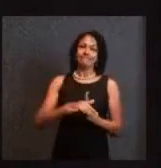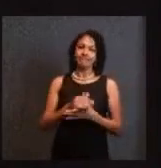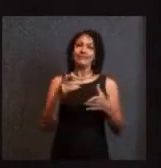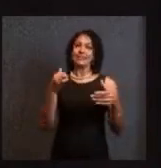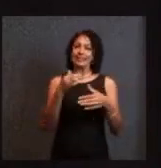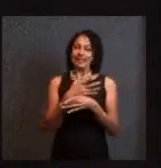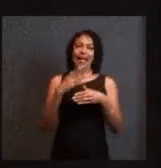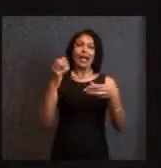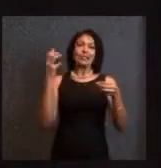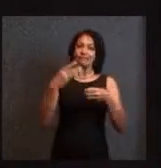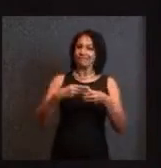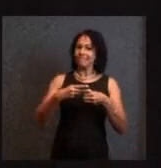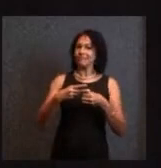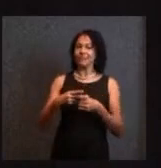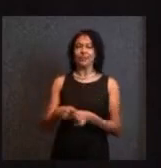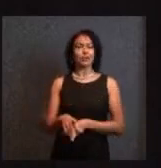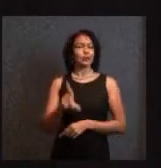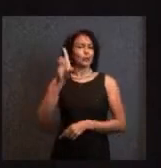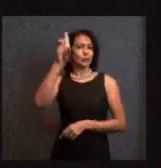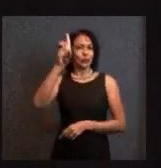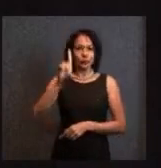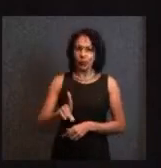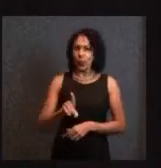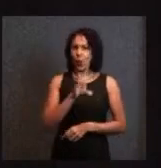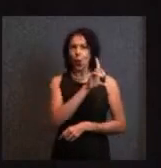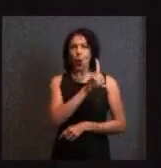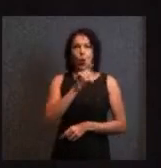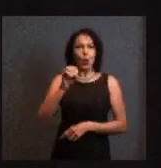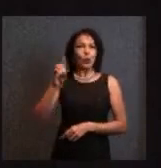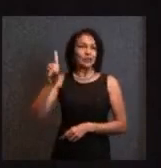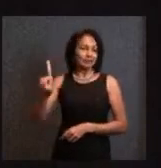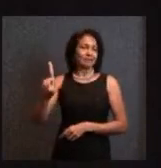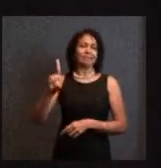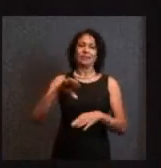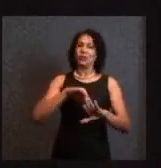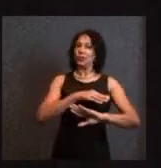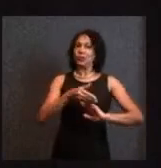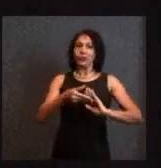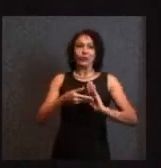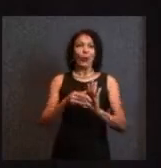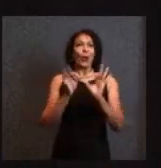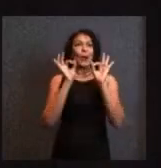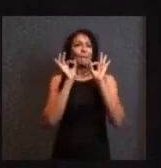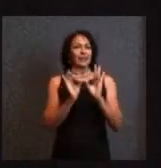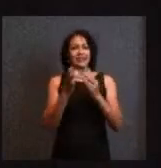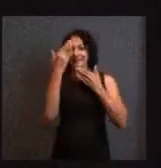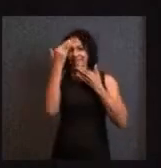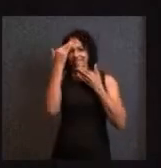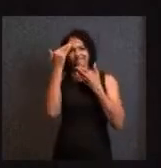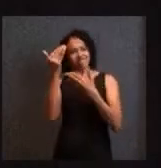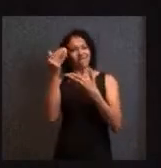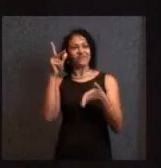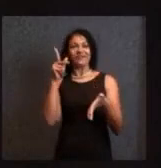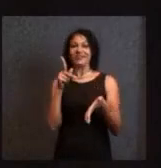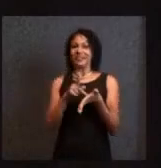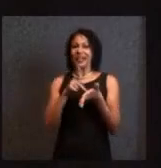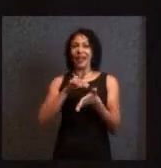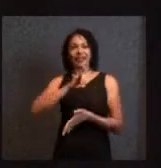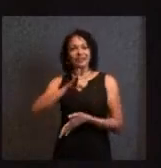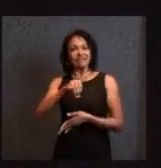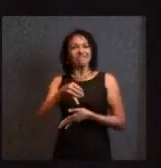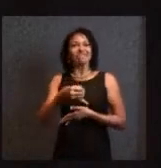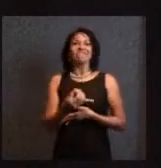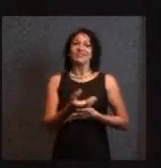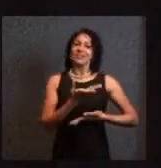ensino, gestores, coordenadores pedagógicos, e agradecer imensamente por essa oportunidade